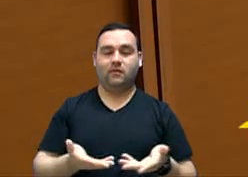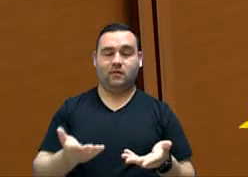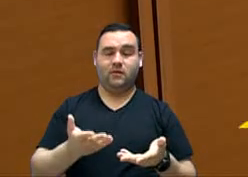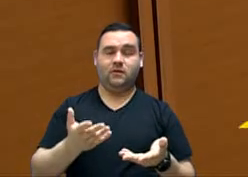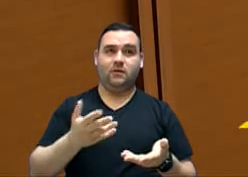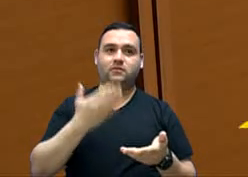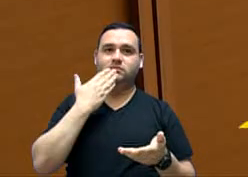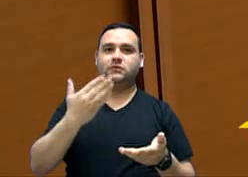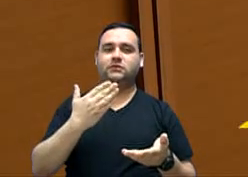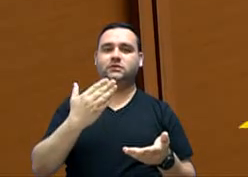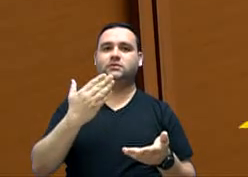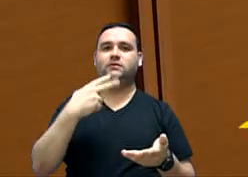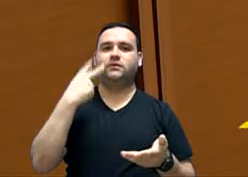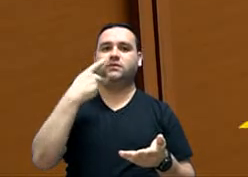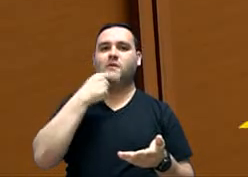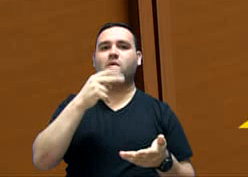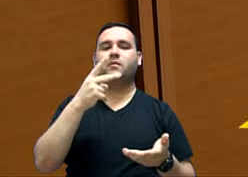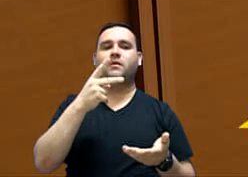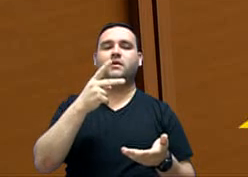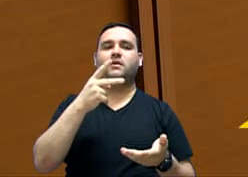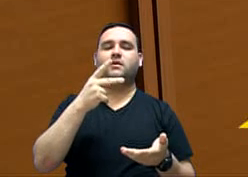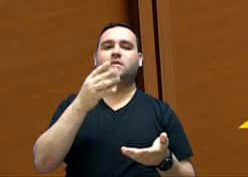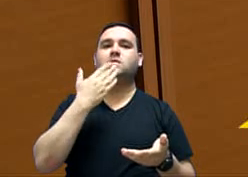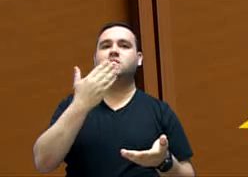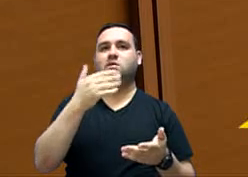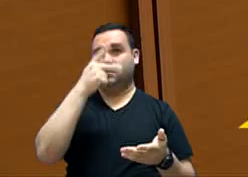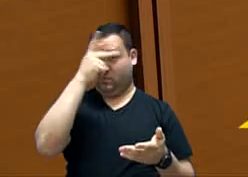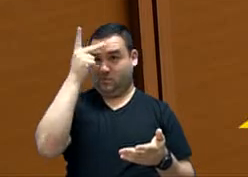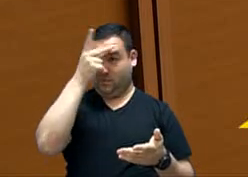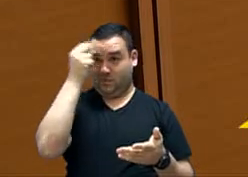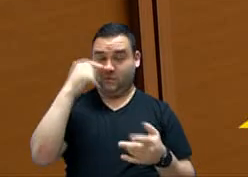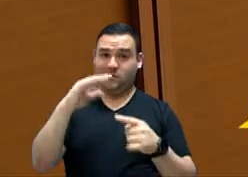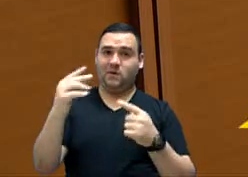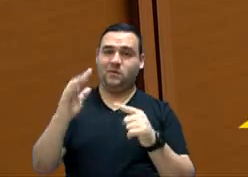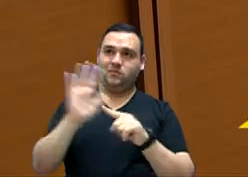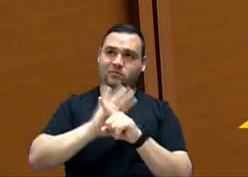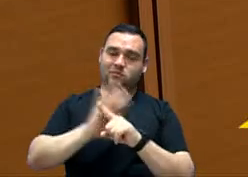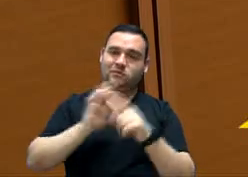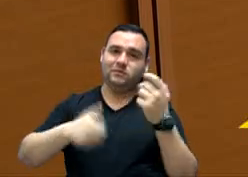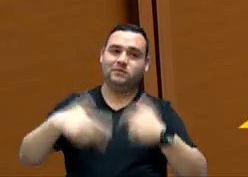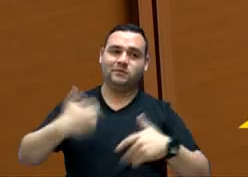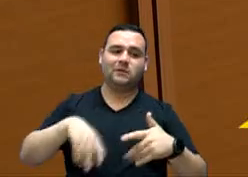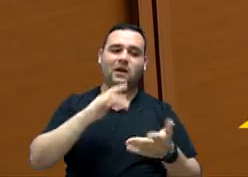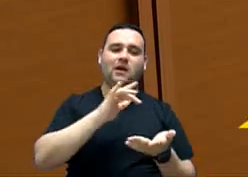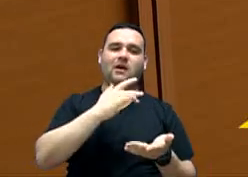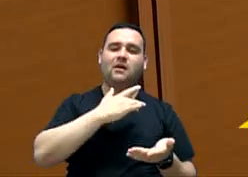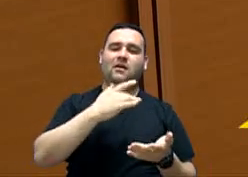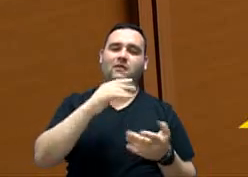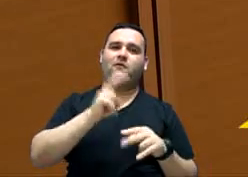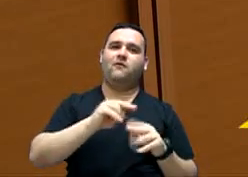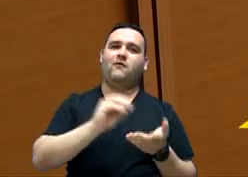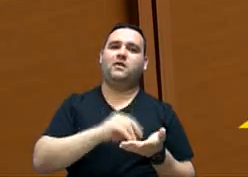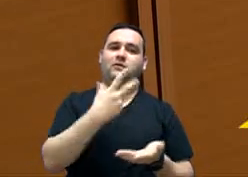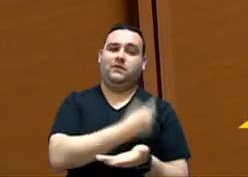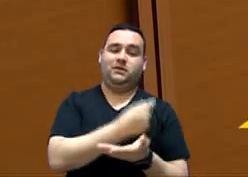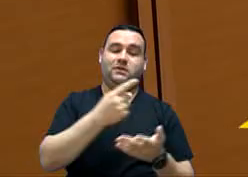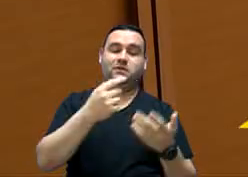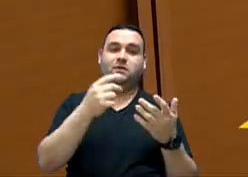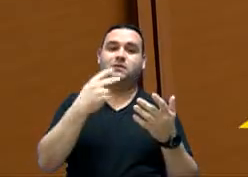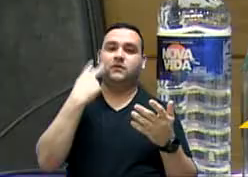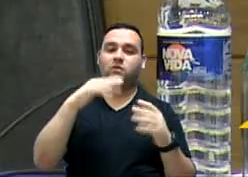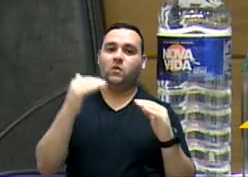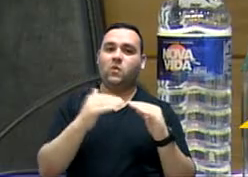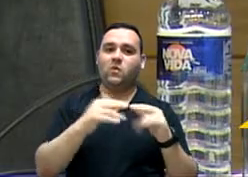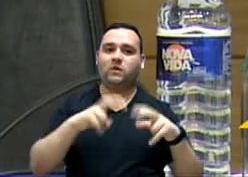então, o requerimento do Edil solicitando ao Executivo informações sobre a falta de vacina na Unidade de Saúde. Os vereadores concordam, permanece como